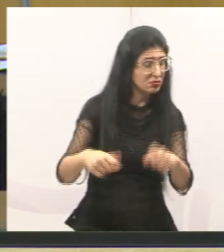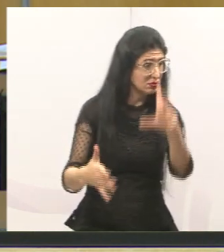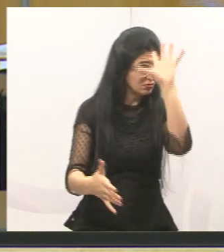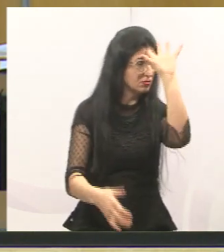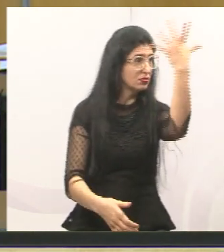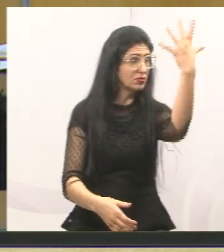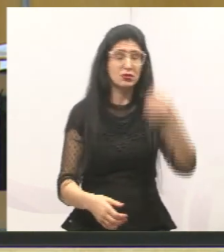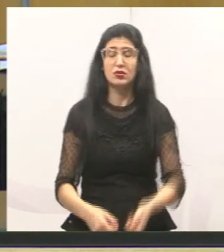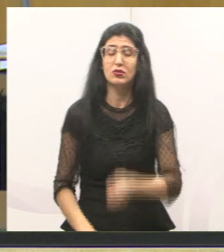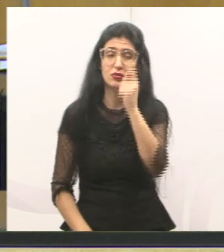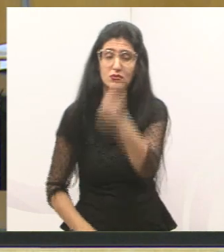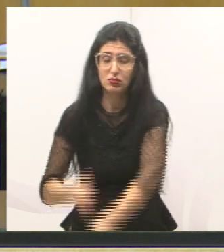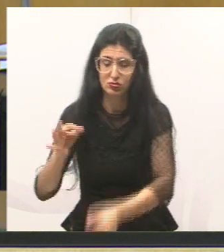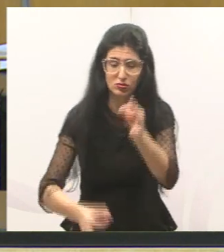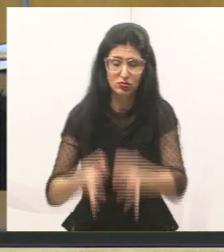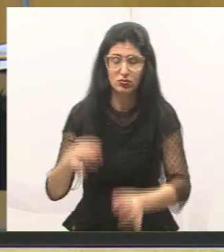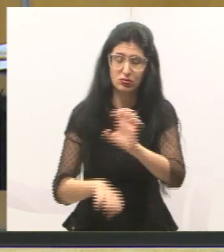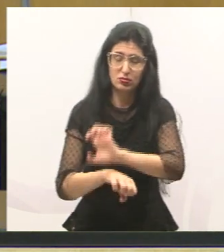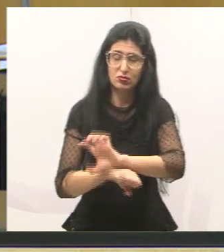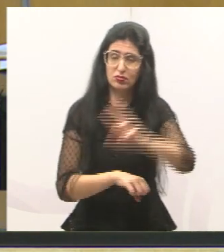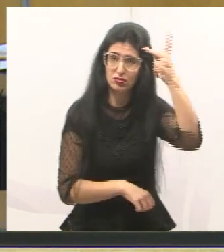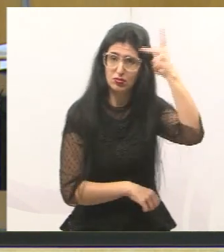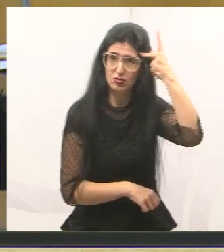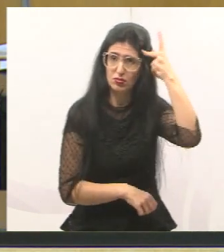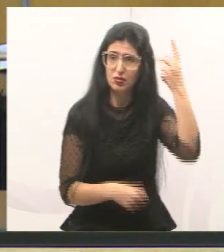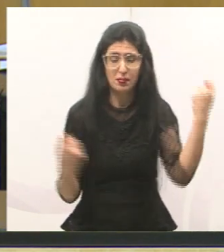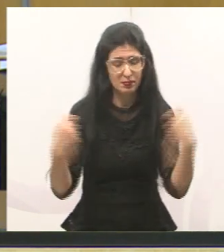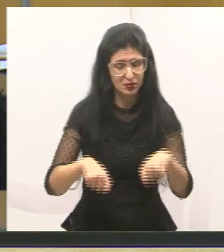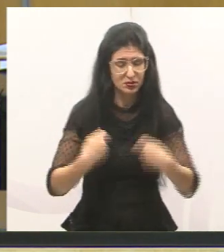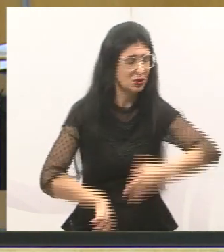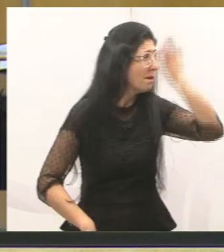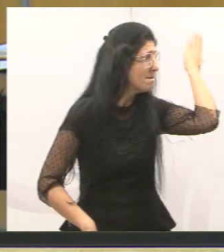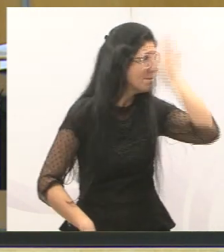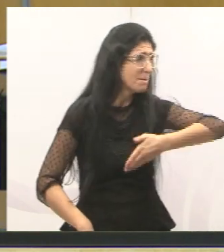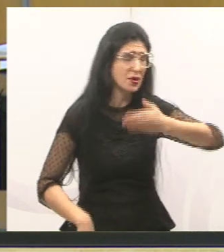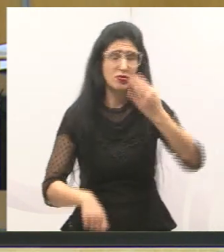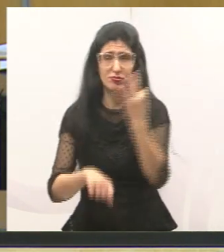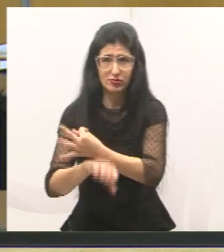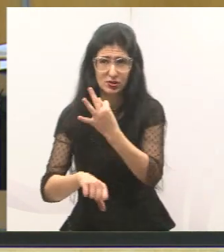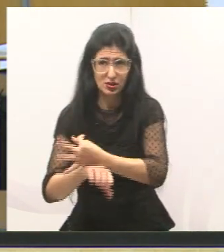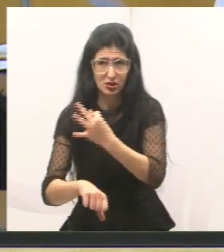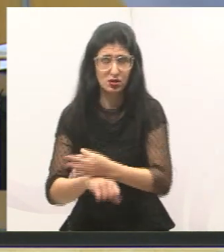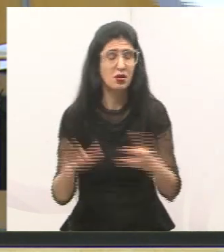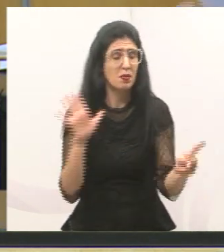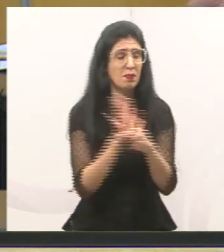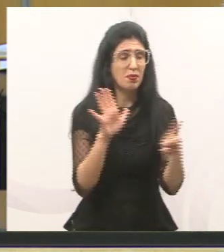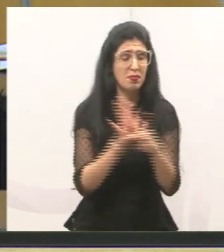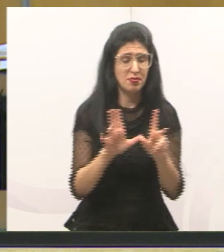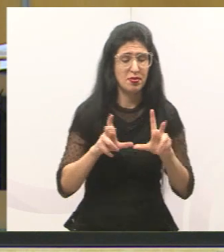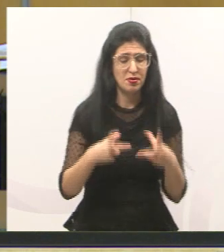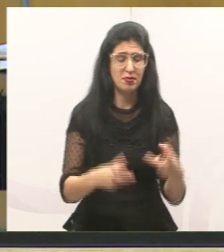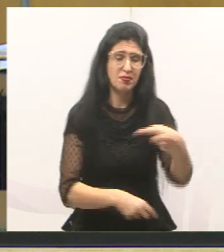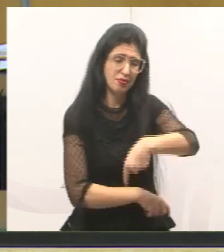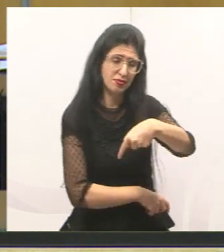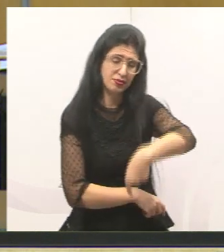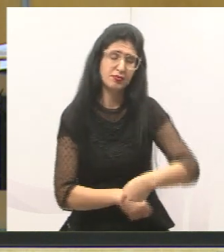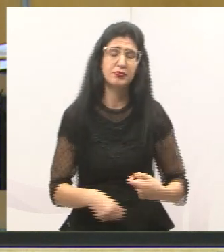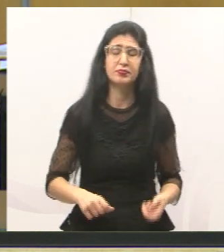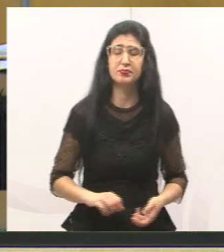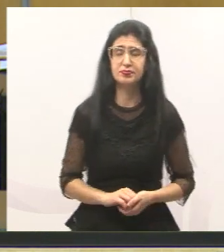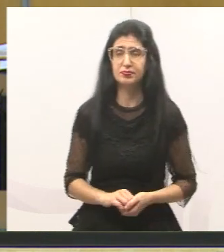Paulo, que registrou a necessidade de prova técnica perante esta própria Câmara Municipal.